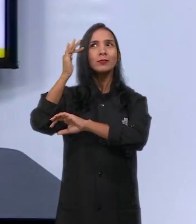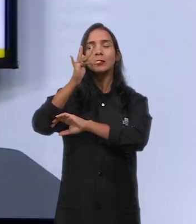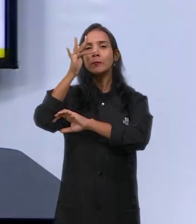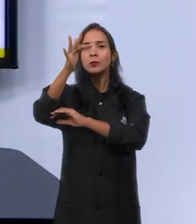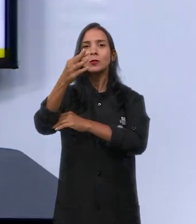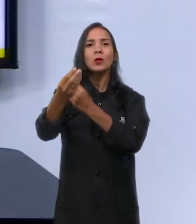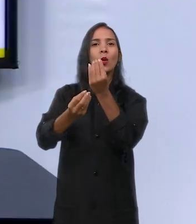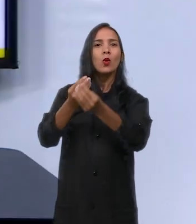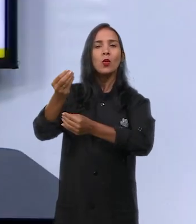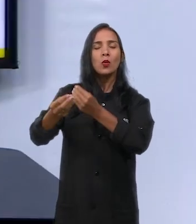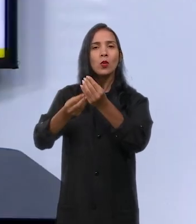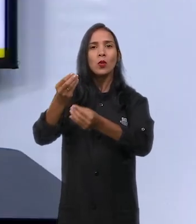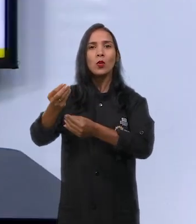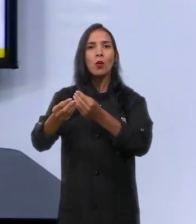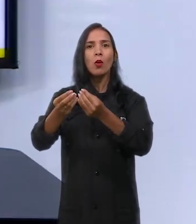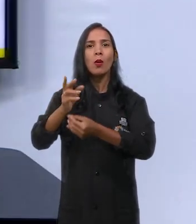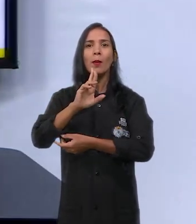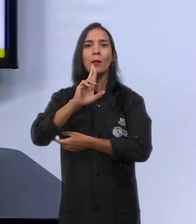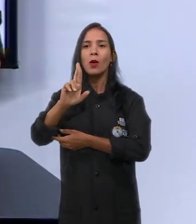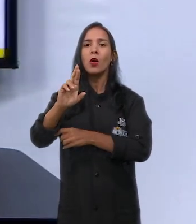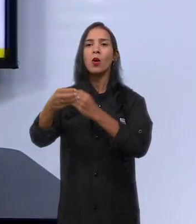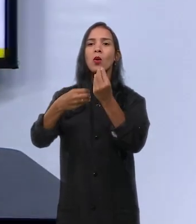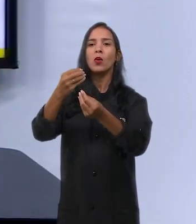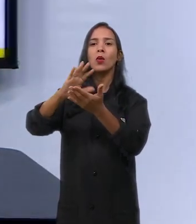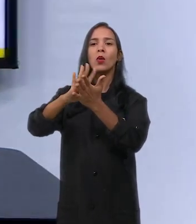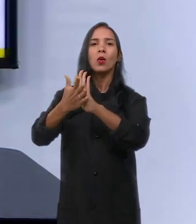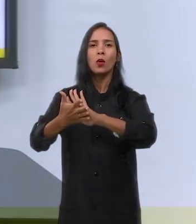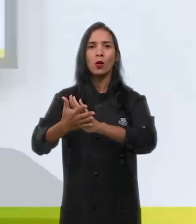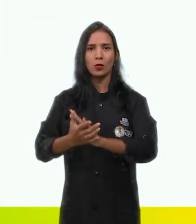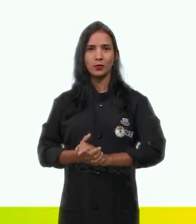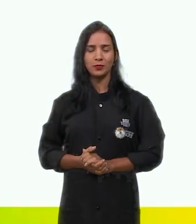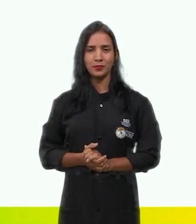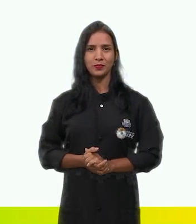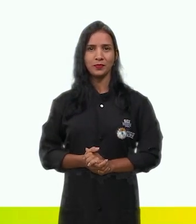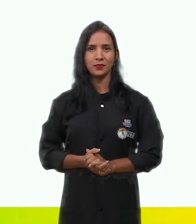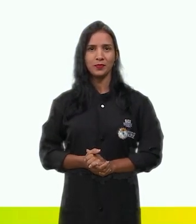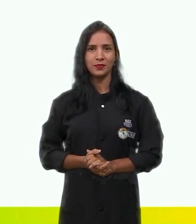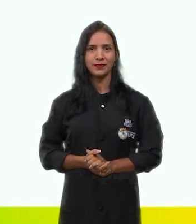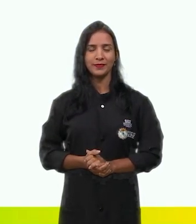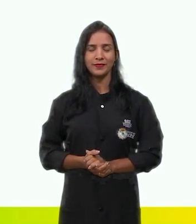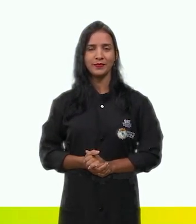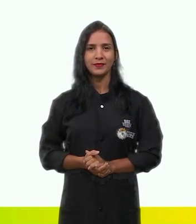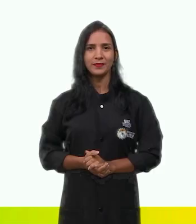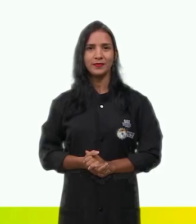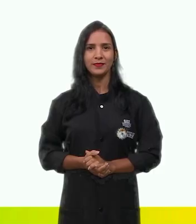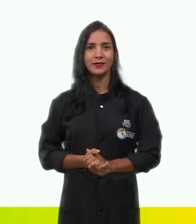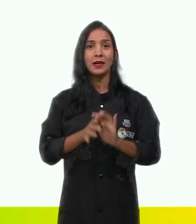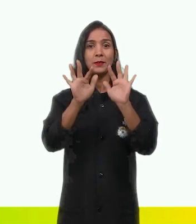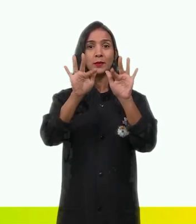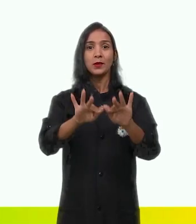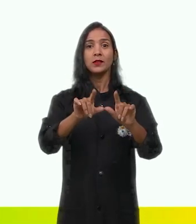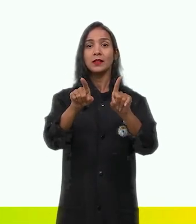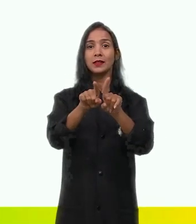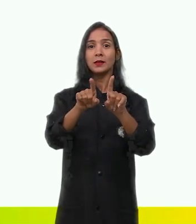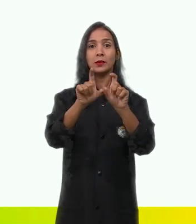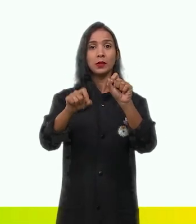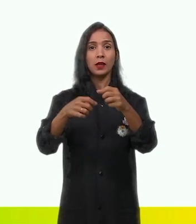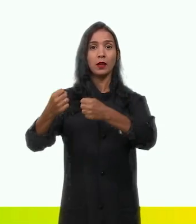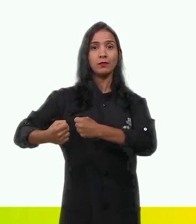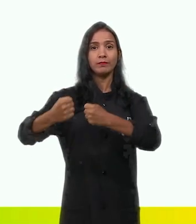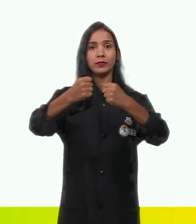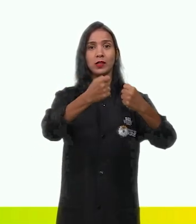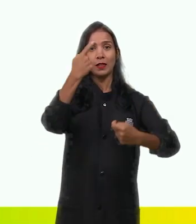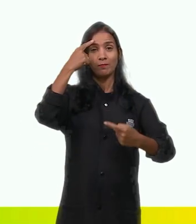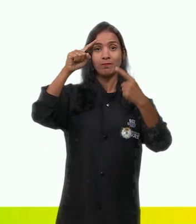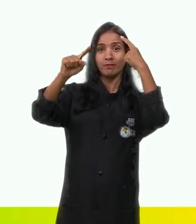políticas contemporâneas. Muito importante. E, por fim, aí, o poder das ideias,